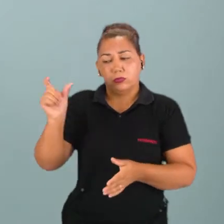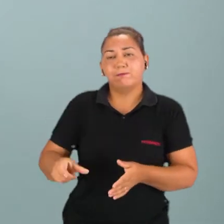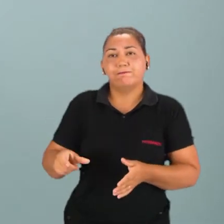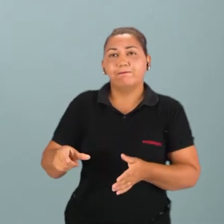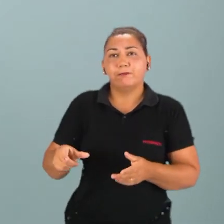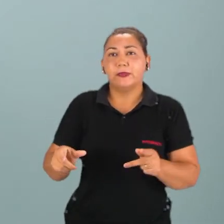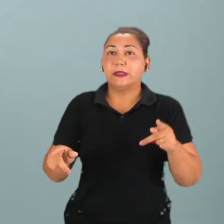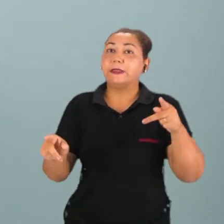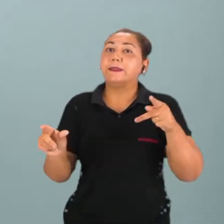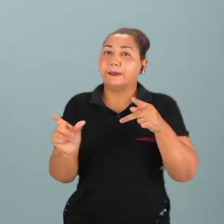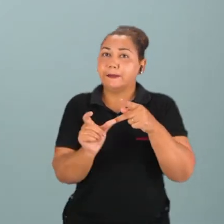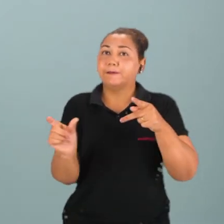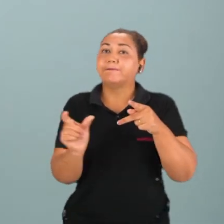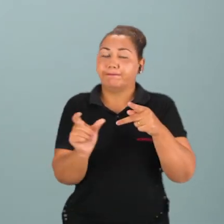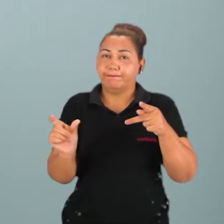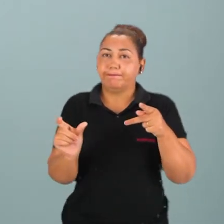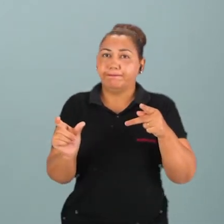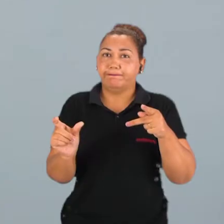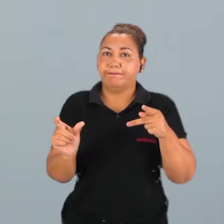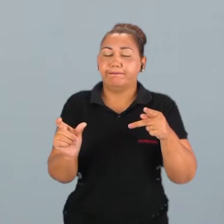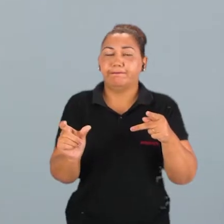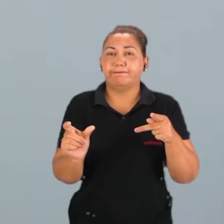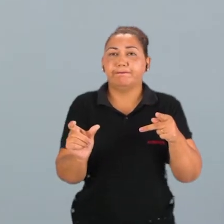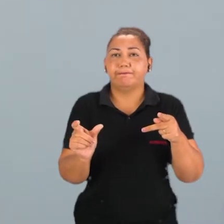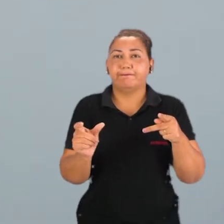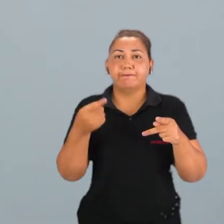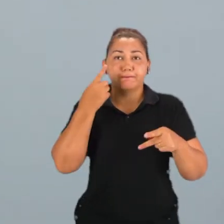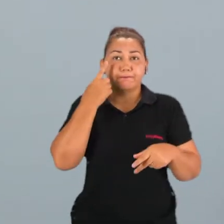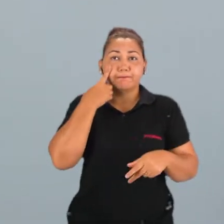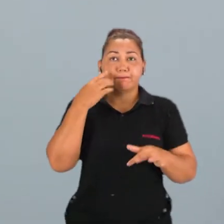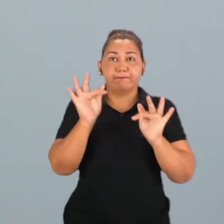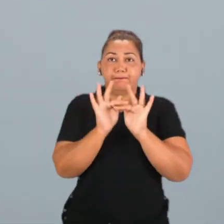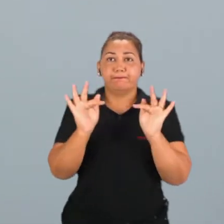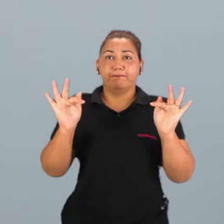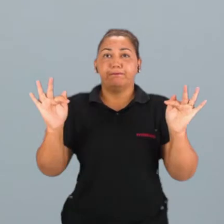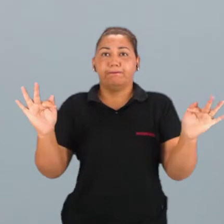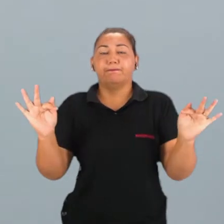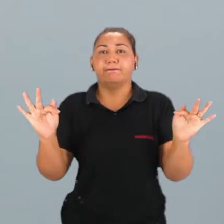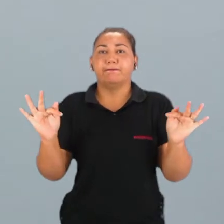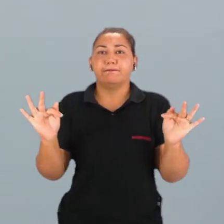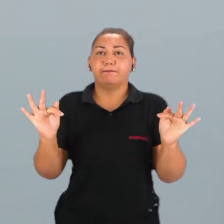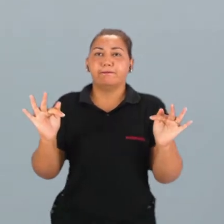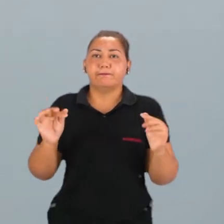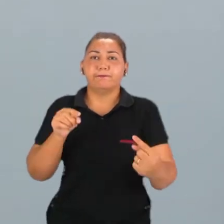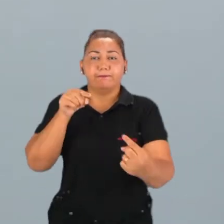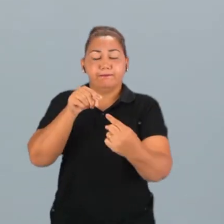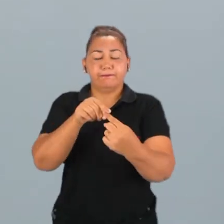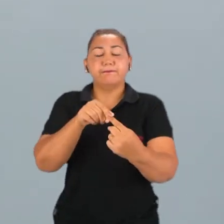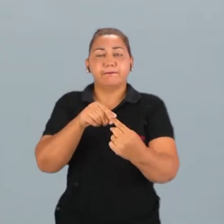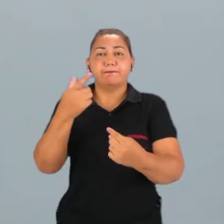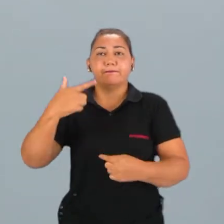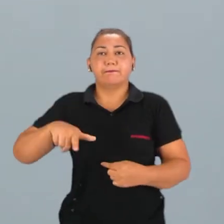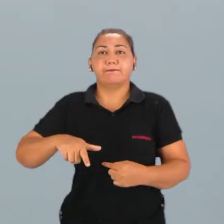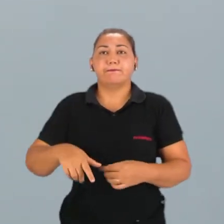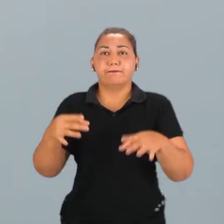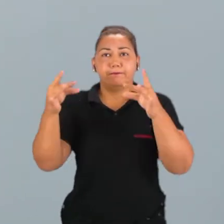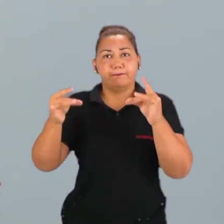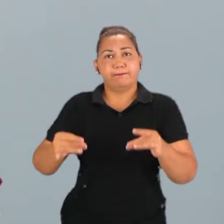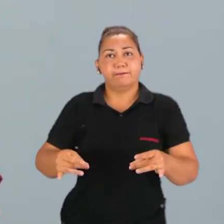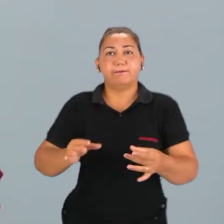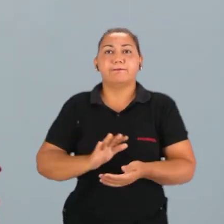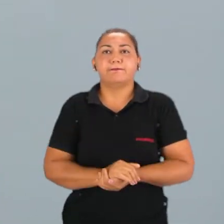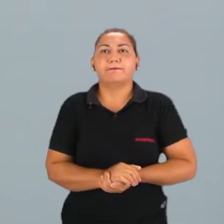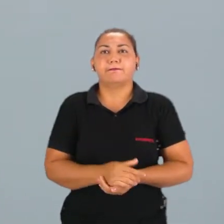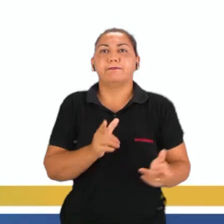de predicado. Olha só, mais uma frase para que possamos identificar novamente os seus elementos. Vamos